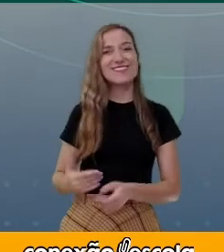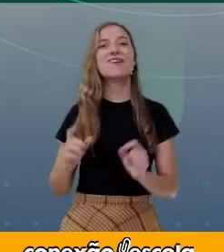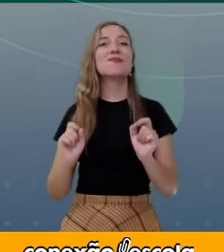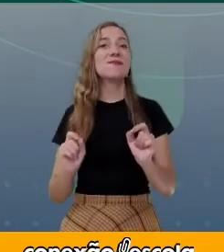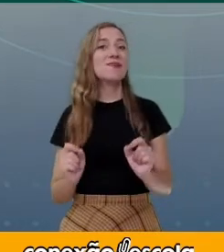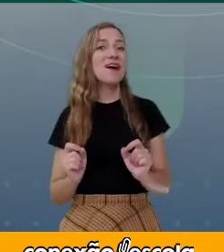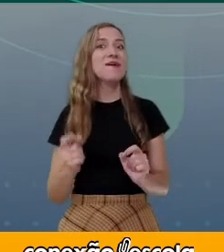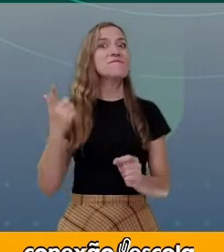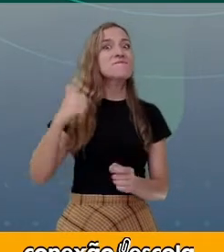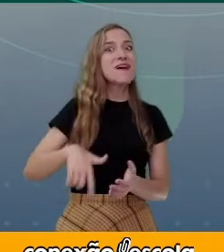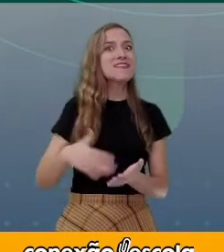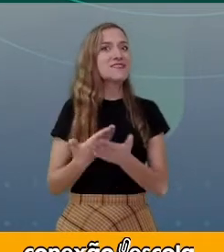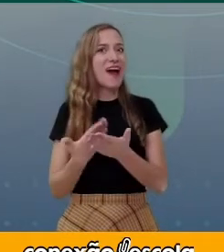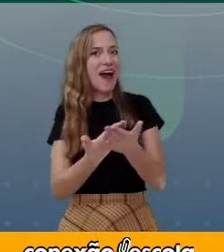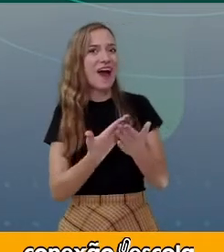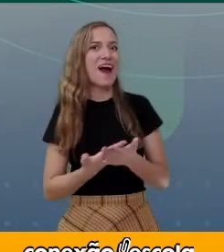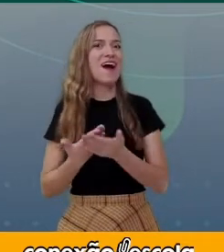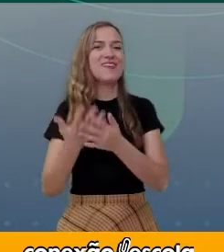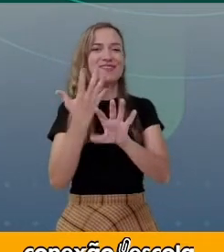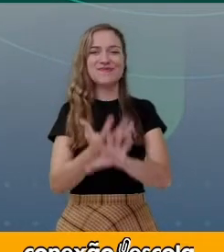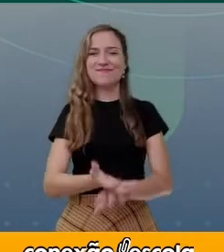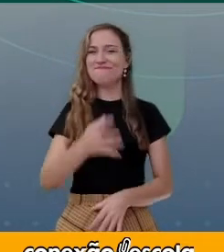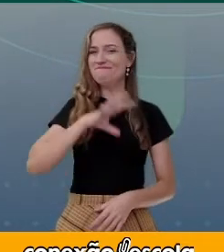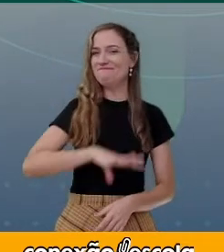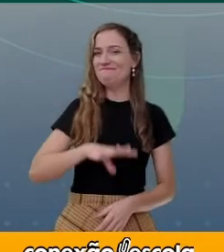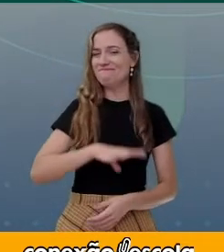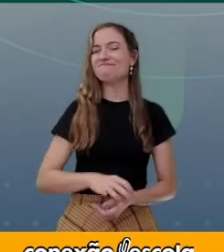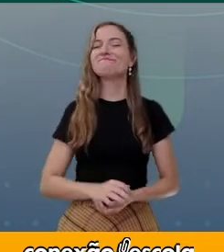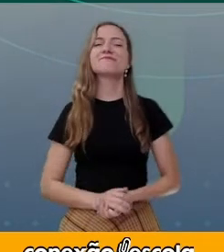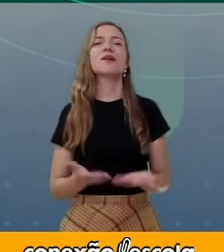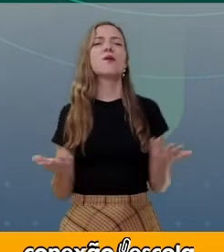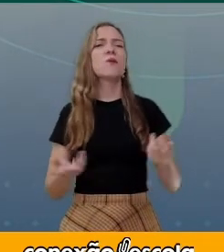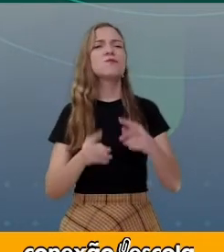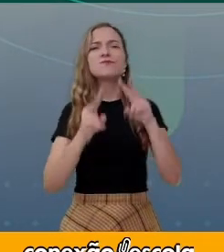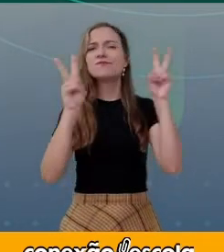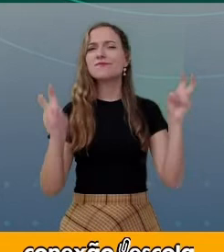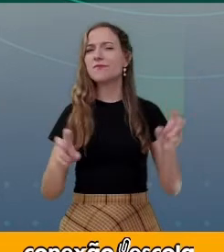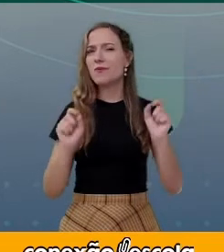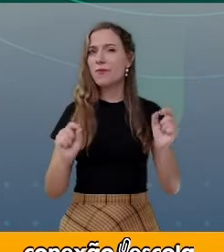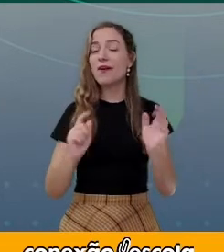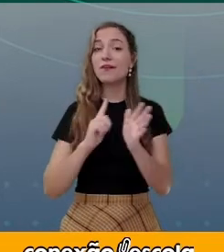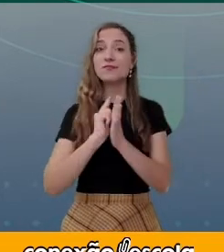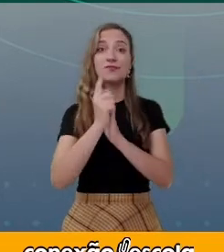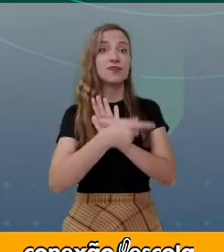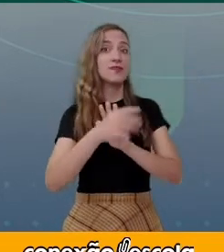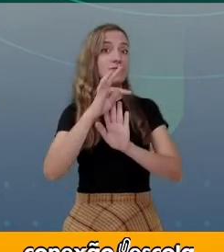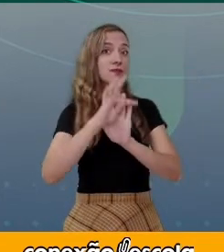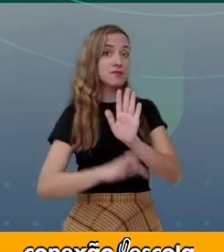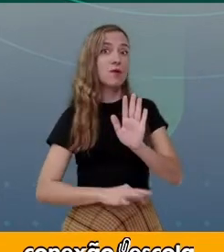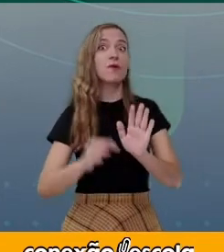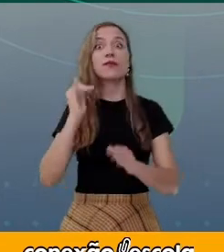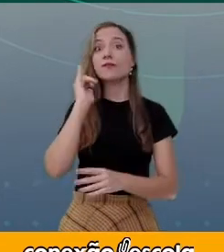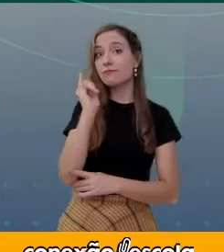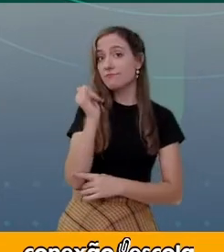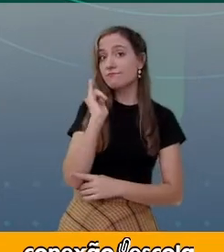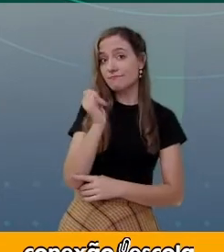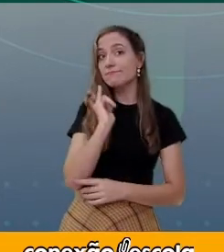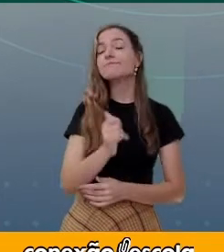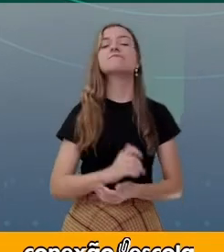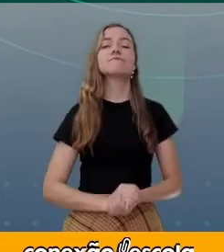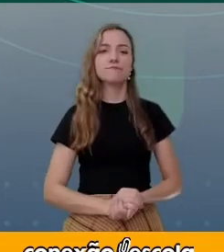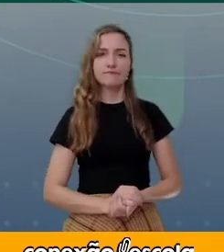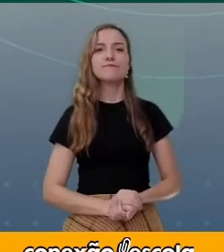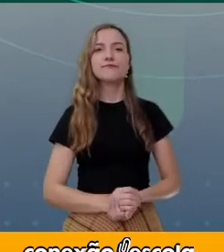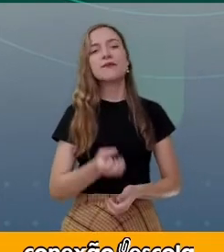Goulart para nossa aula de língua portuguesa o tema de hoje será gêneros textuais narrativos